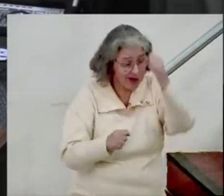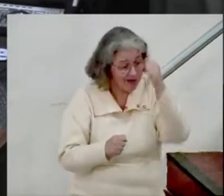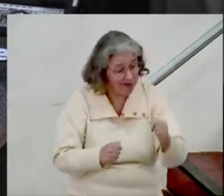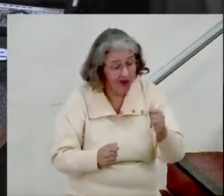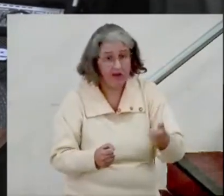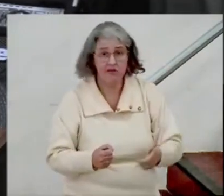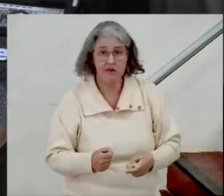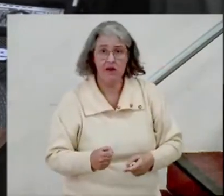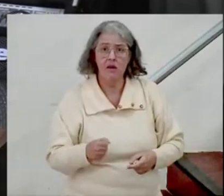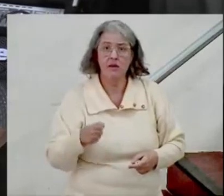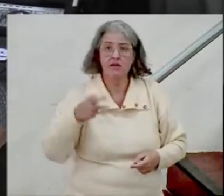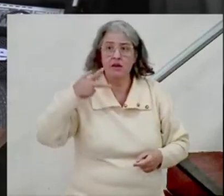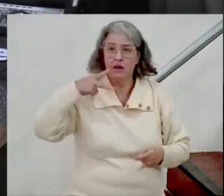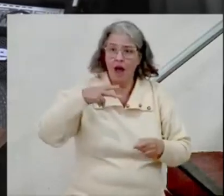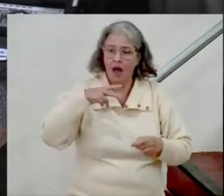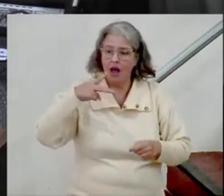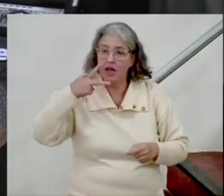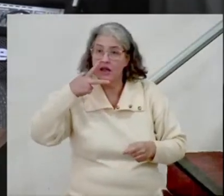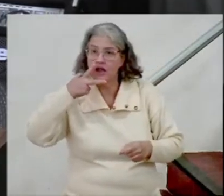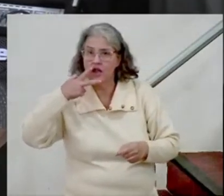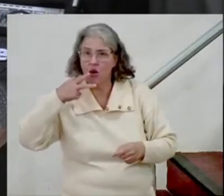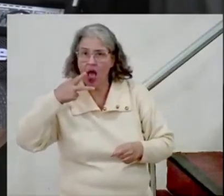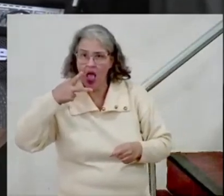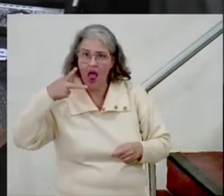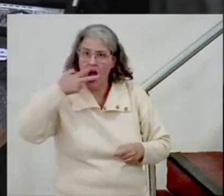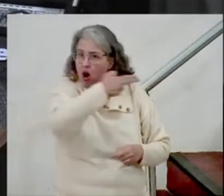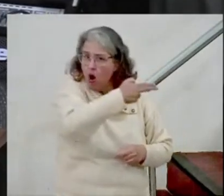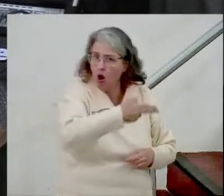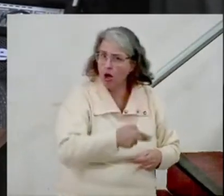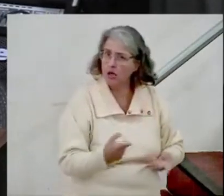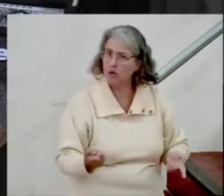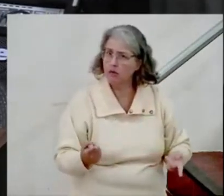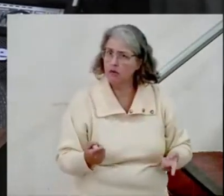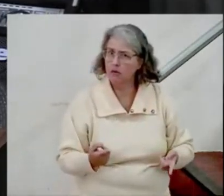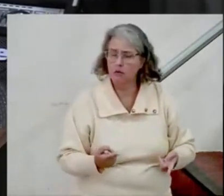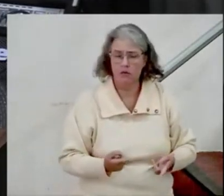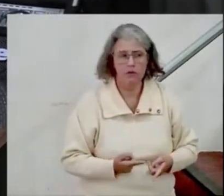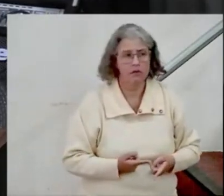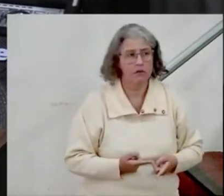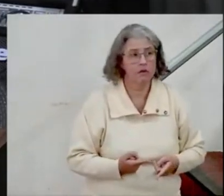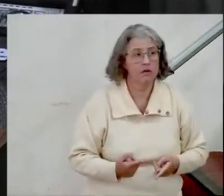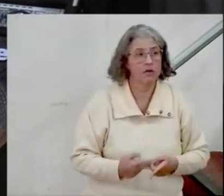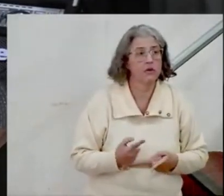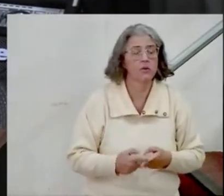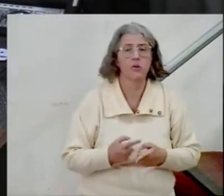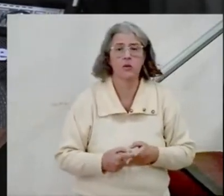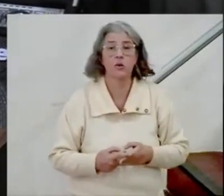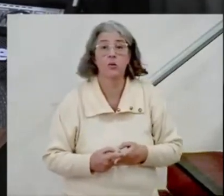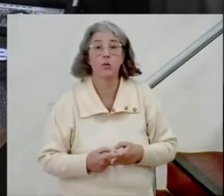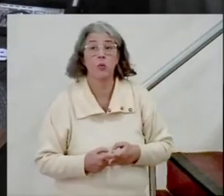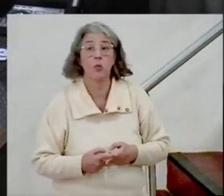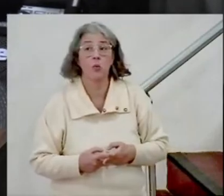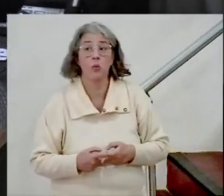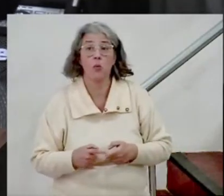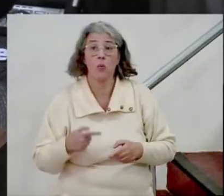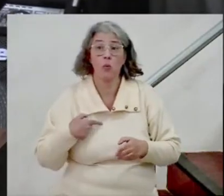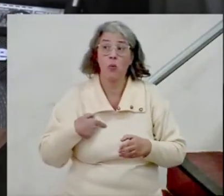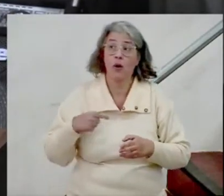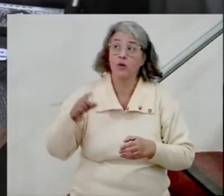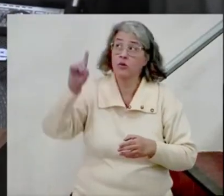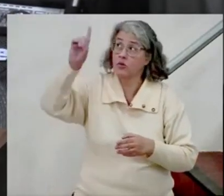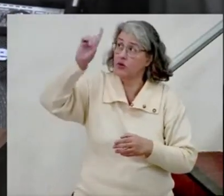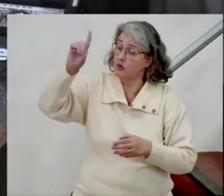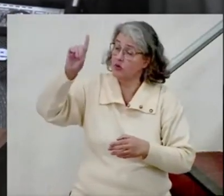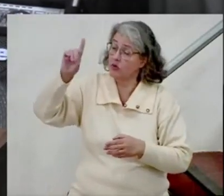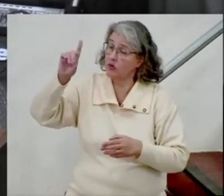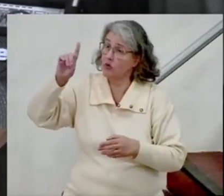4 dias. Os assírios são cruéis. Quando Deus manda Jonas para pregar para os assírios em Nínive,